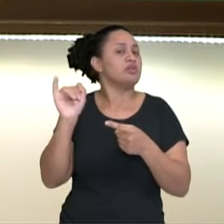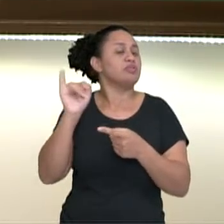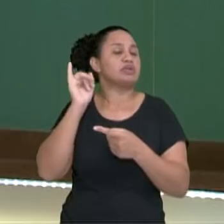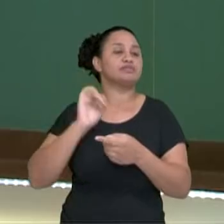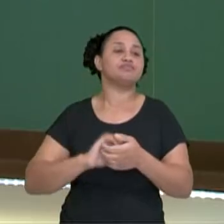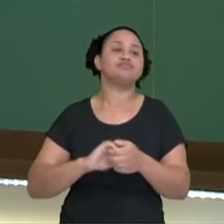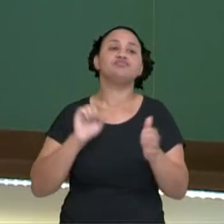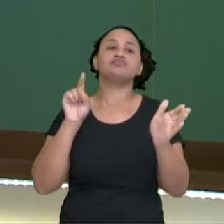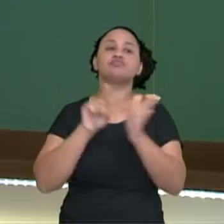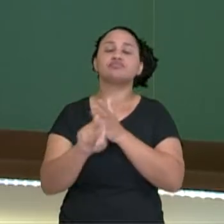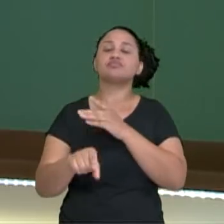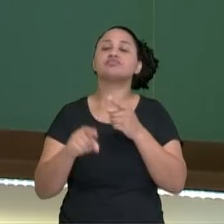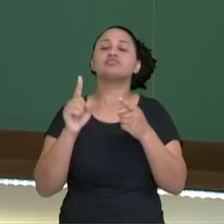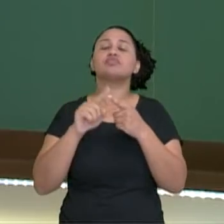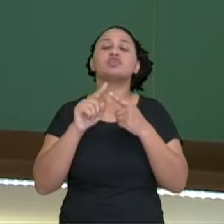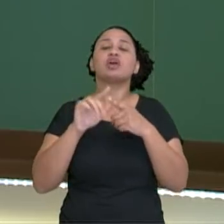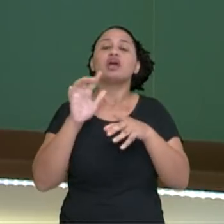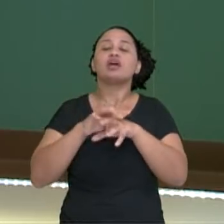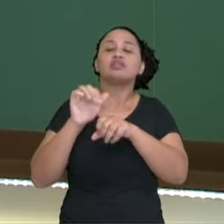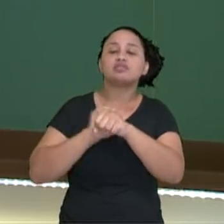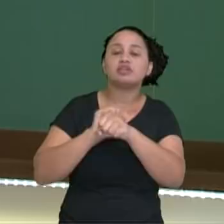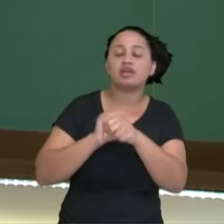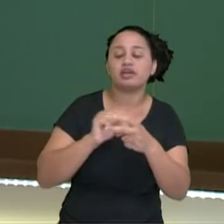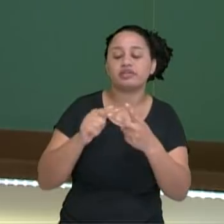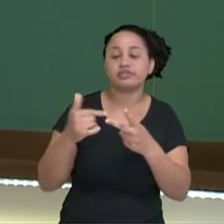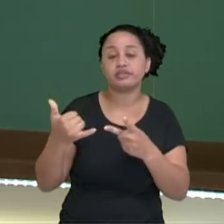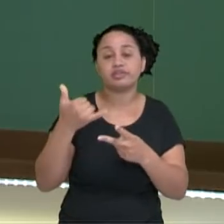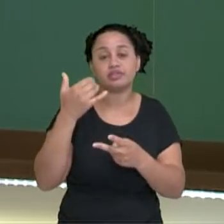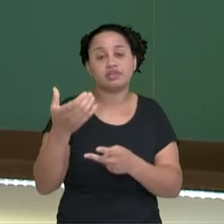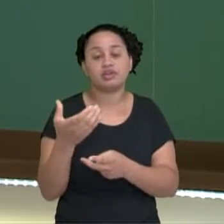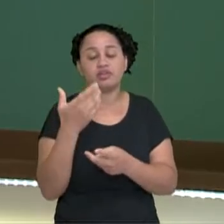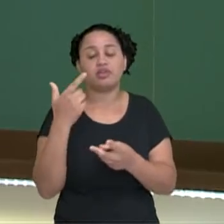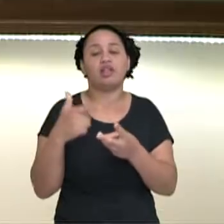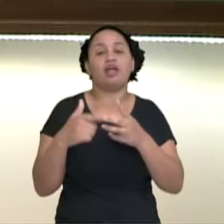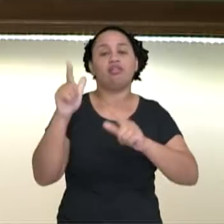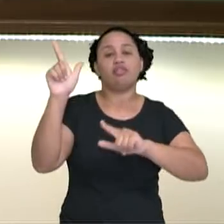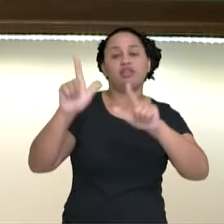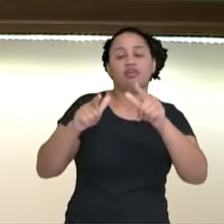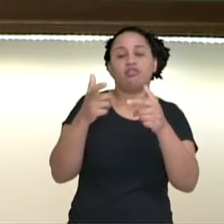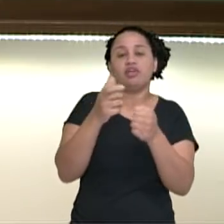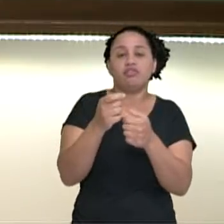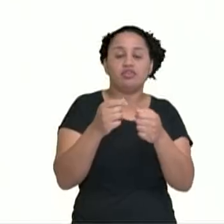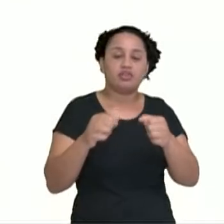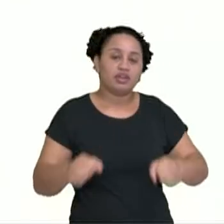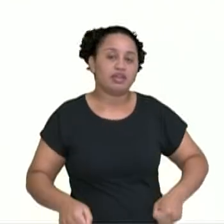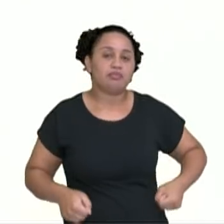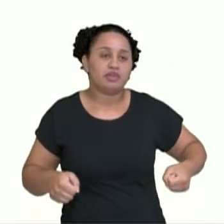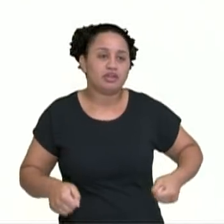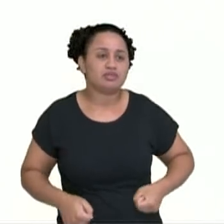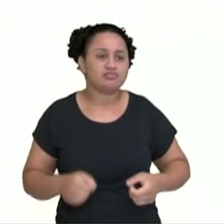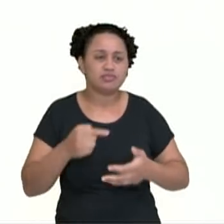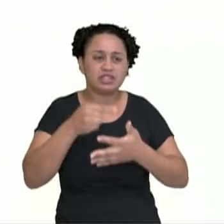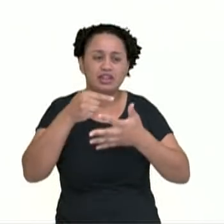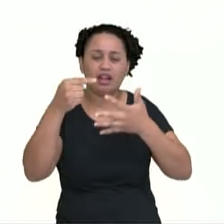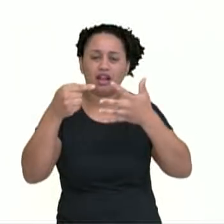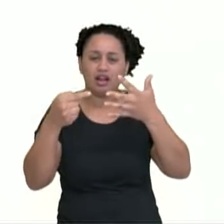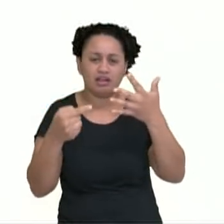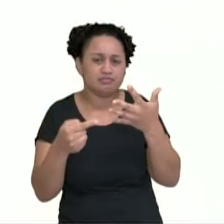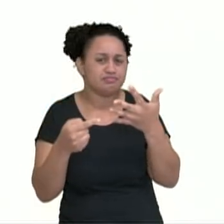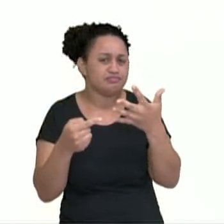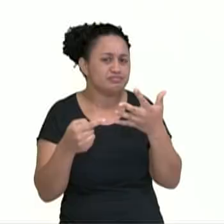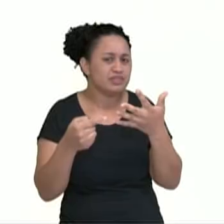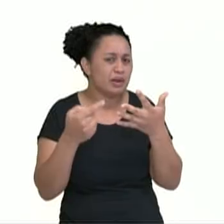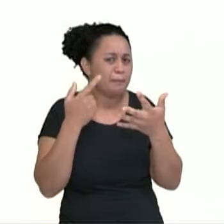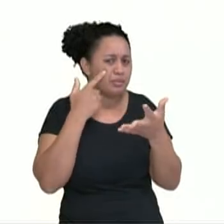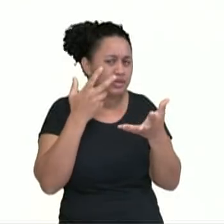Perguntas: tênis, celular, TV, videogame, calça jeans, gente, todas as coisas, olha só, olha